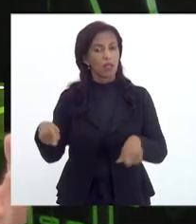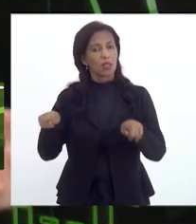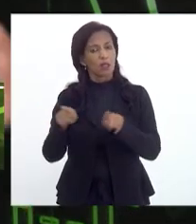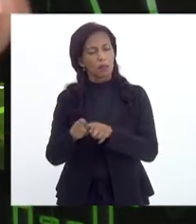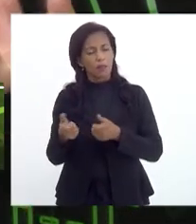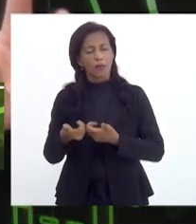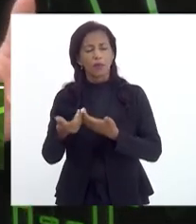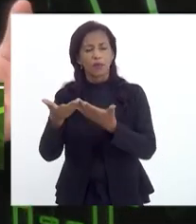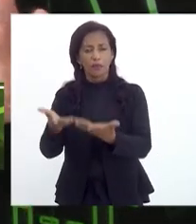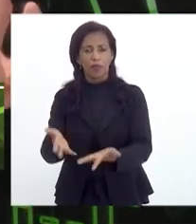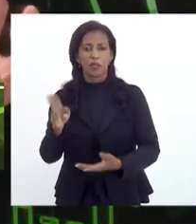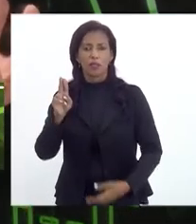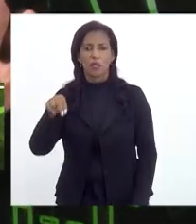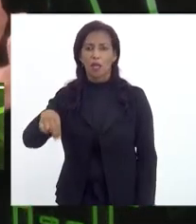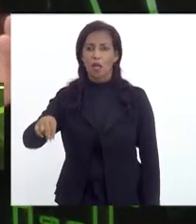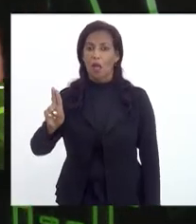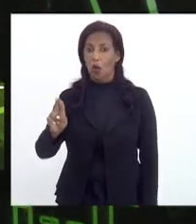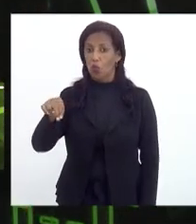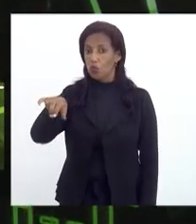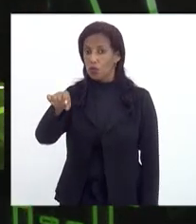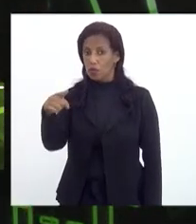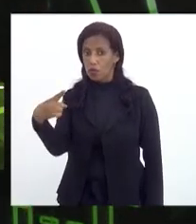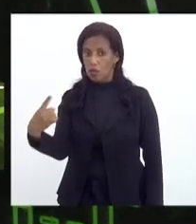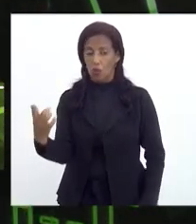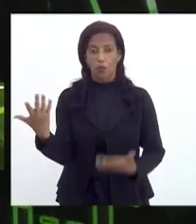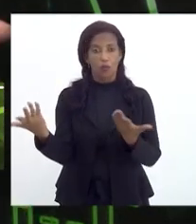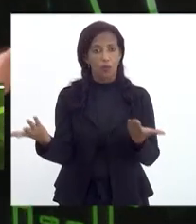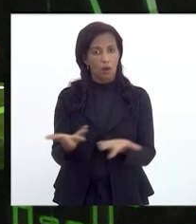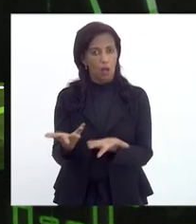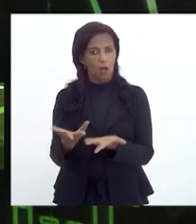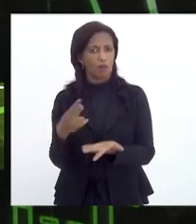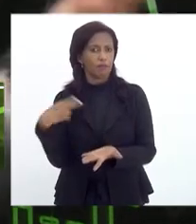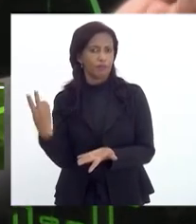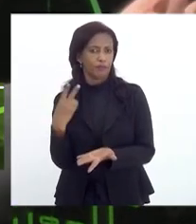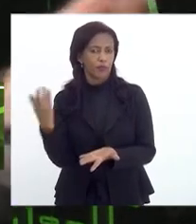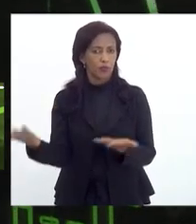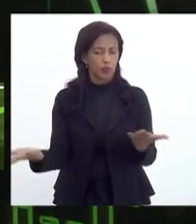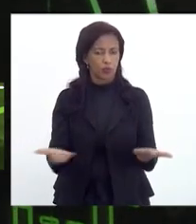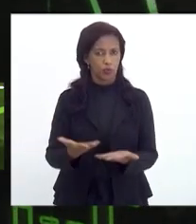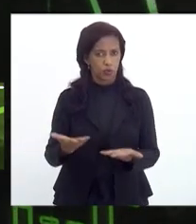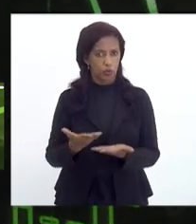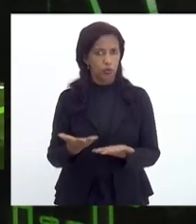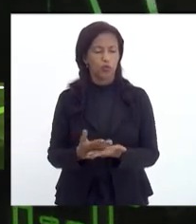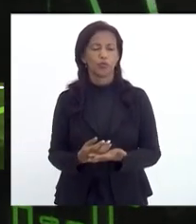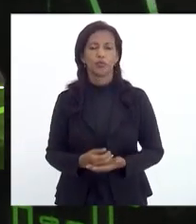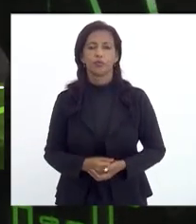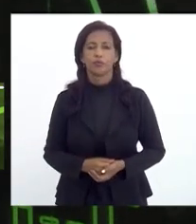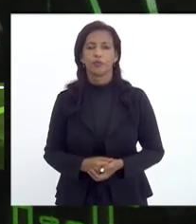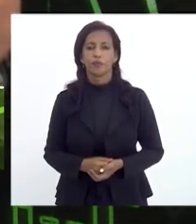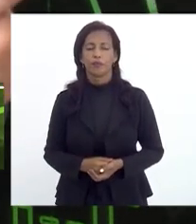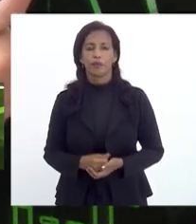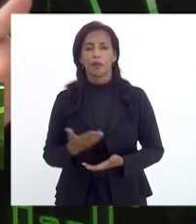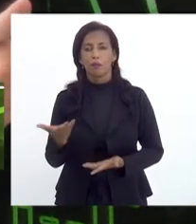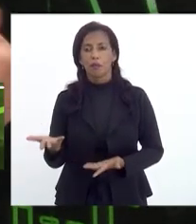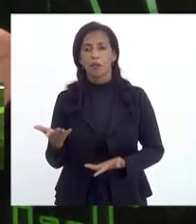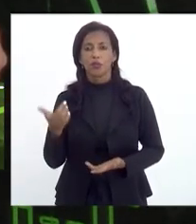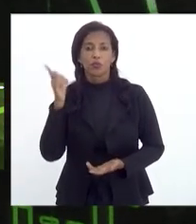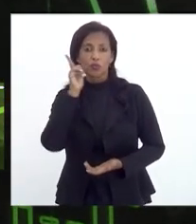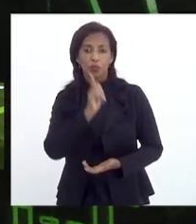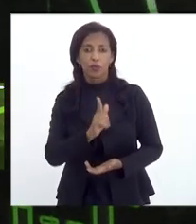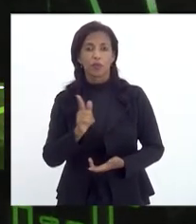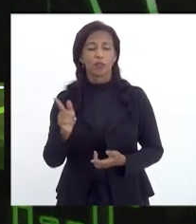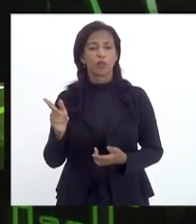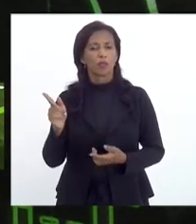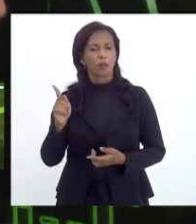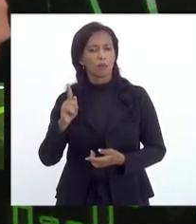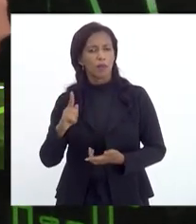ofereça isso A União É claro que isso Vai puxar valor presente Porque esse valor É em 30 anos Mas que a gente Buscasse esse